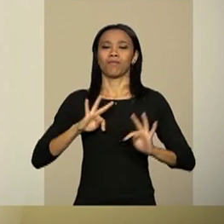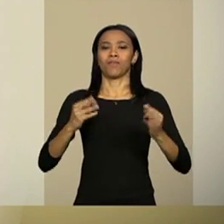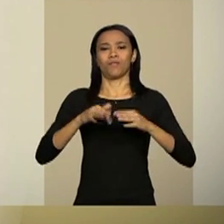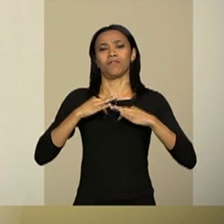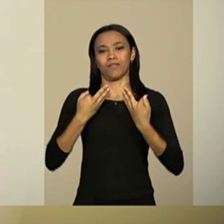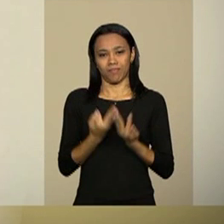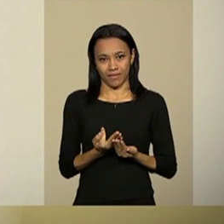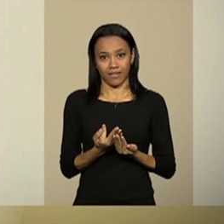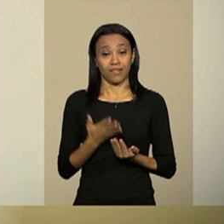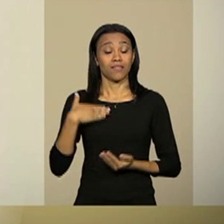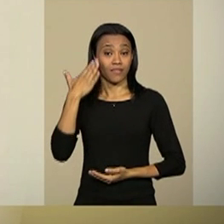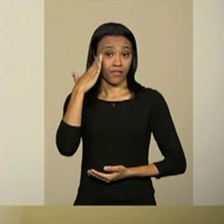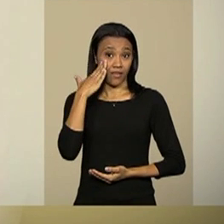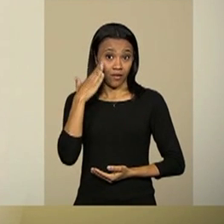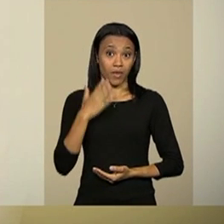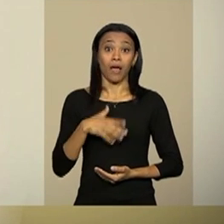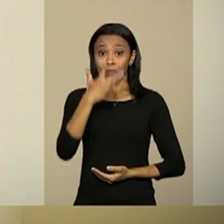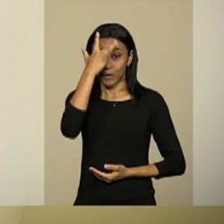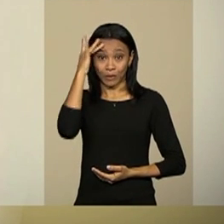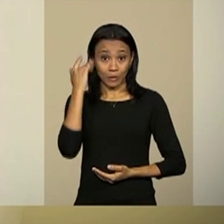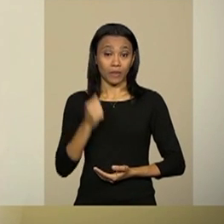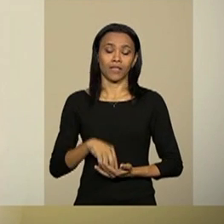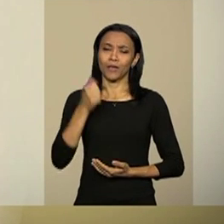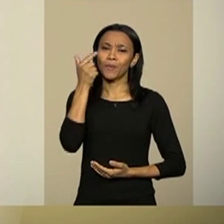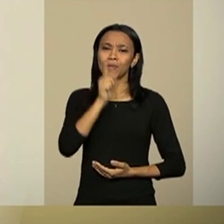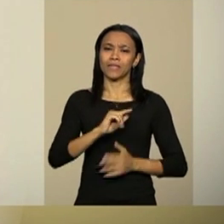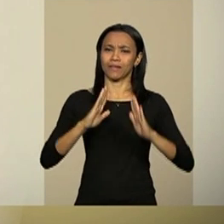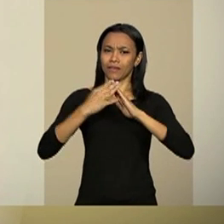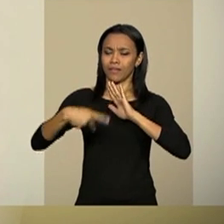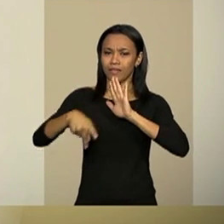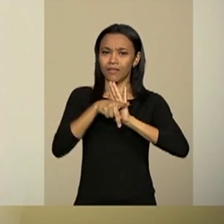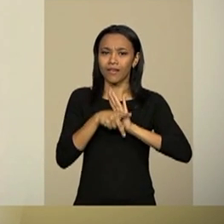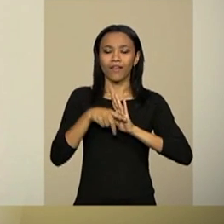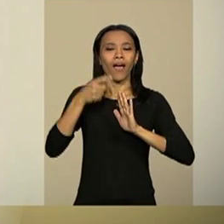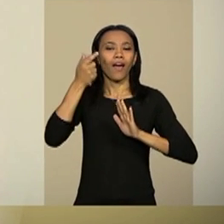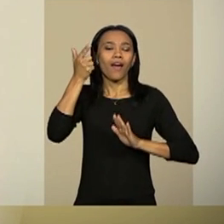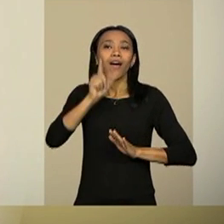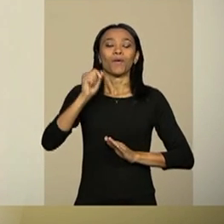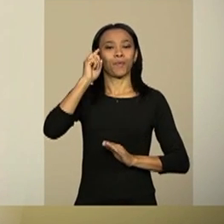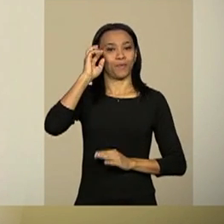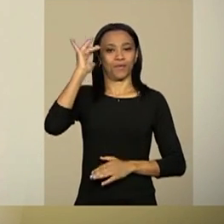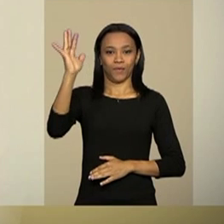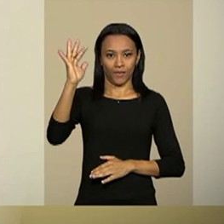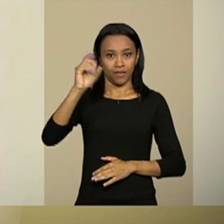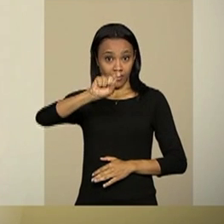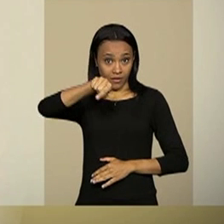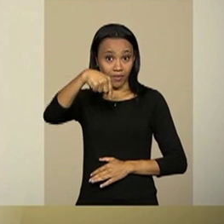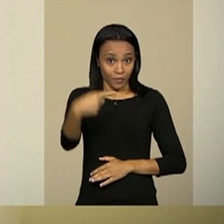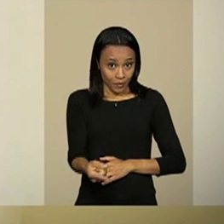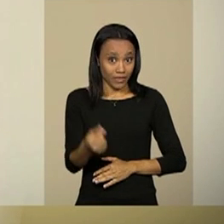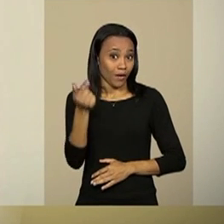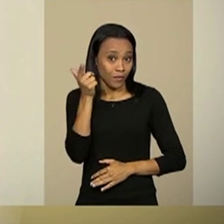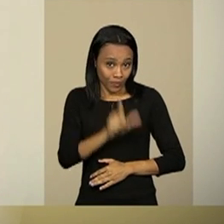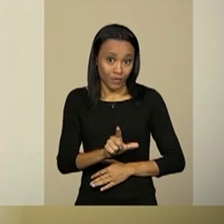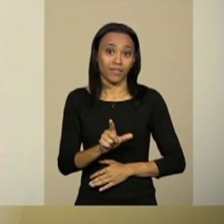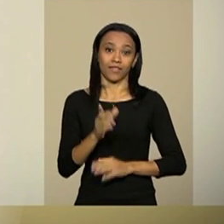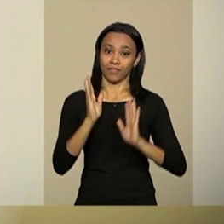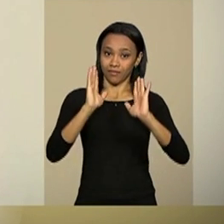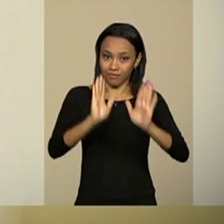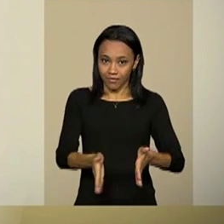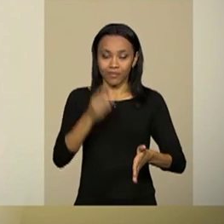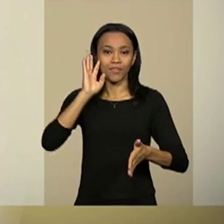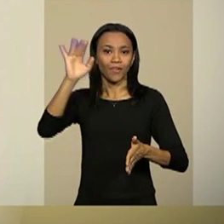família sabe luciano a pessoa que adquirir a casa própria realizo um sonho e aí depois que essa pessoa realiza esse